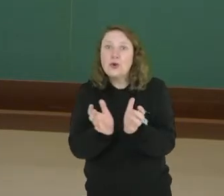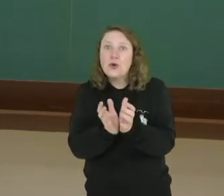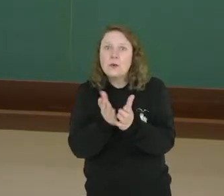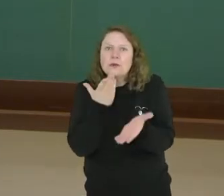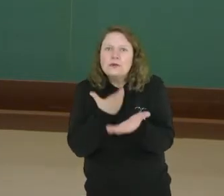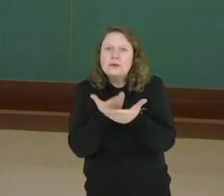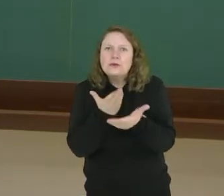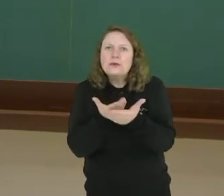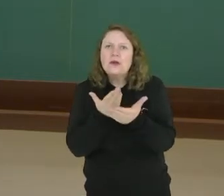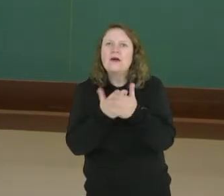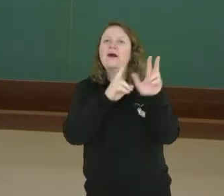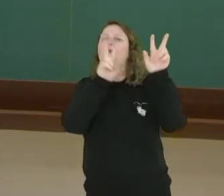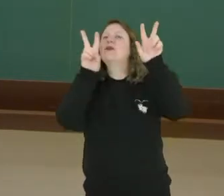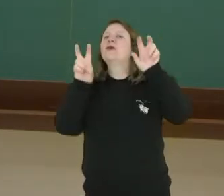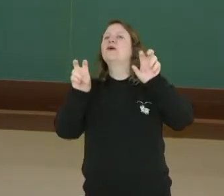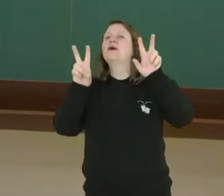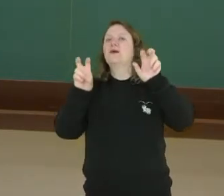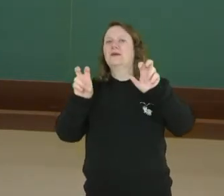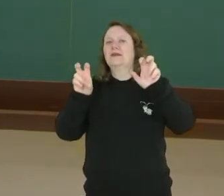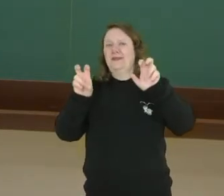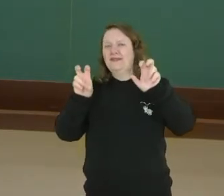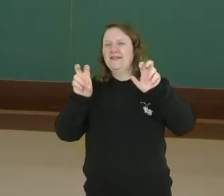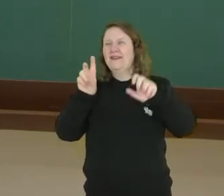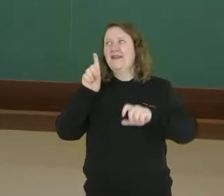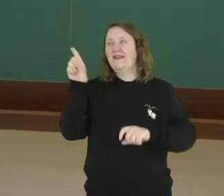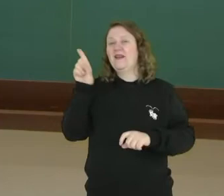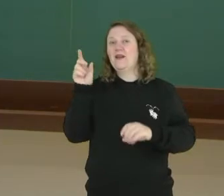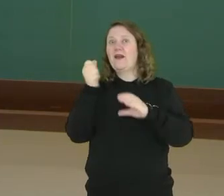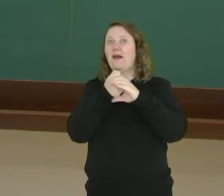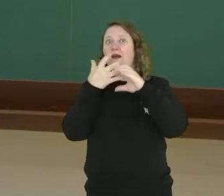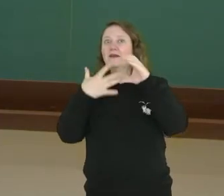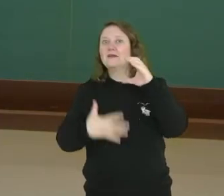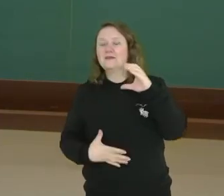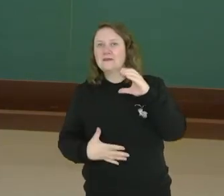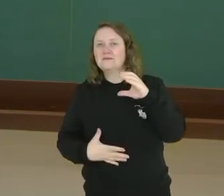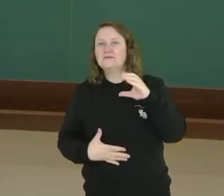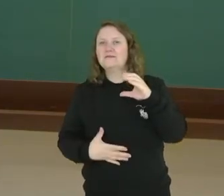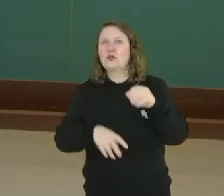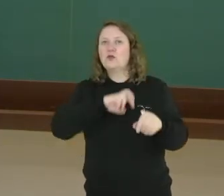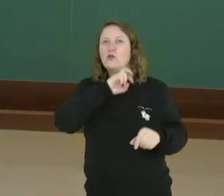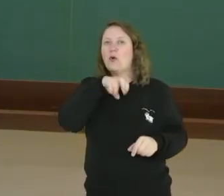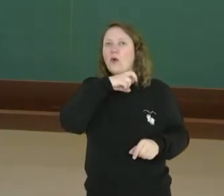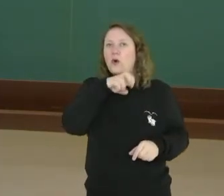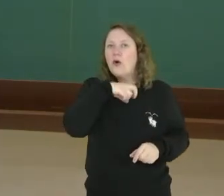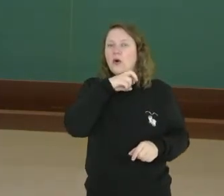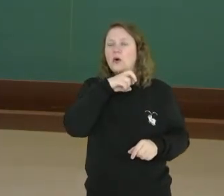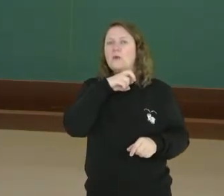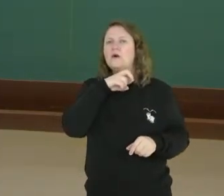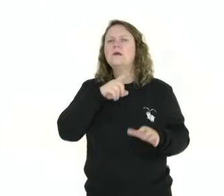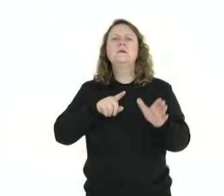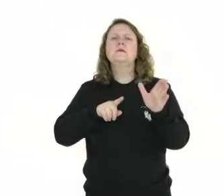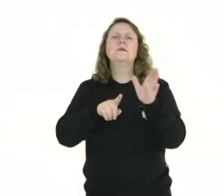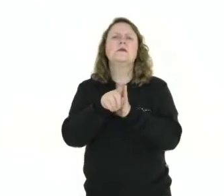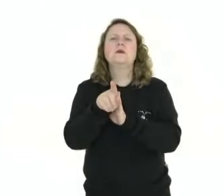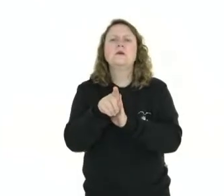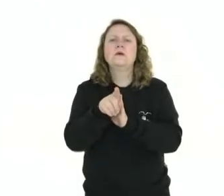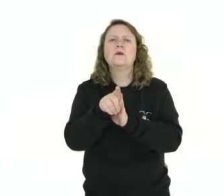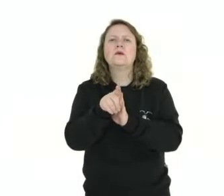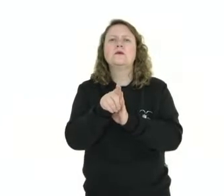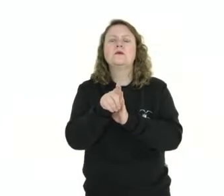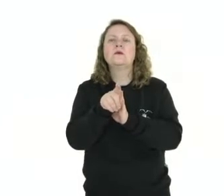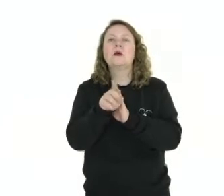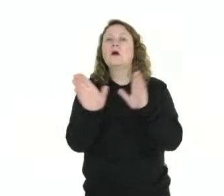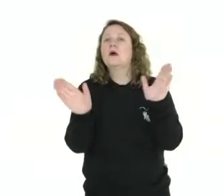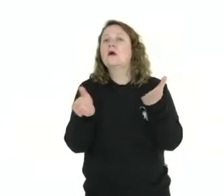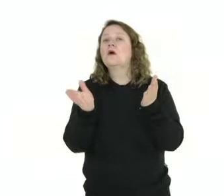os répteis? Hoje estamos falando sobre ele, as suas características e também a classificação. E a pergunta é, já que estamos falando